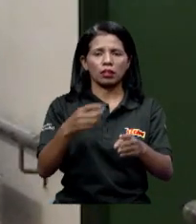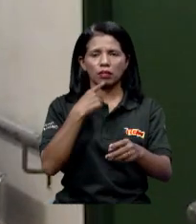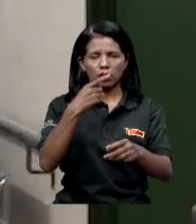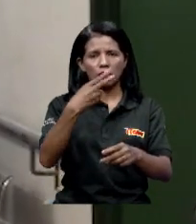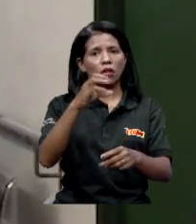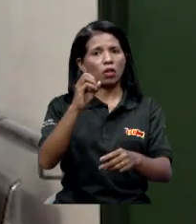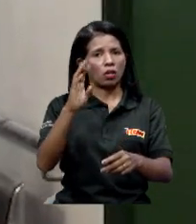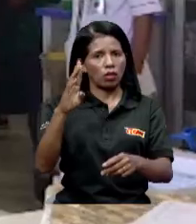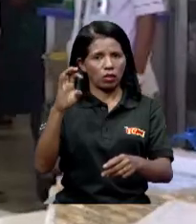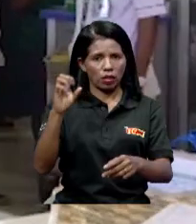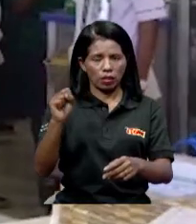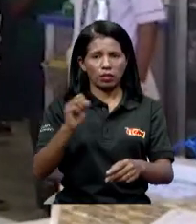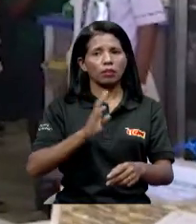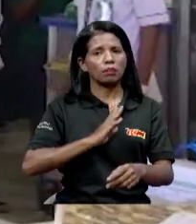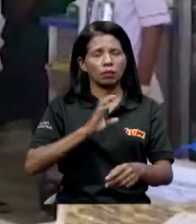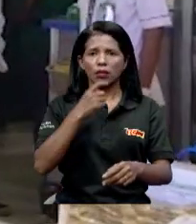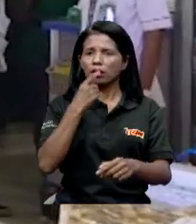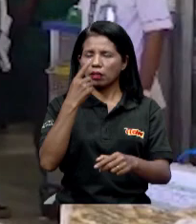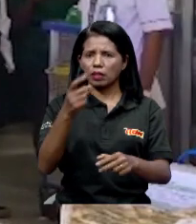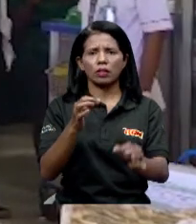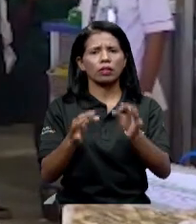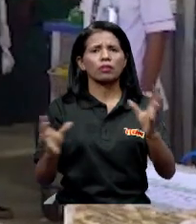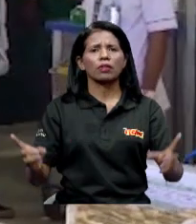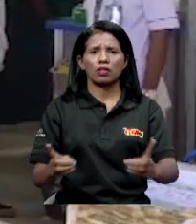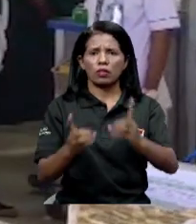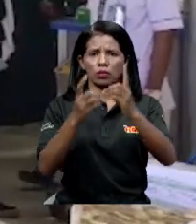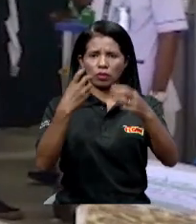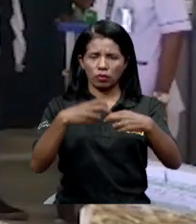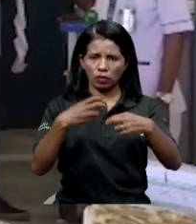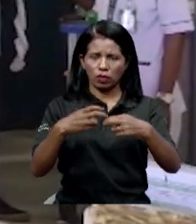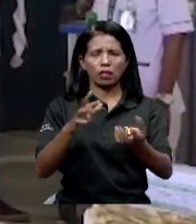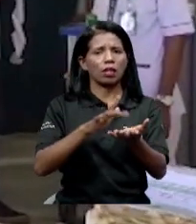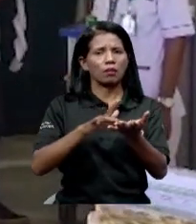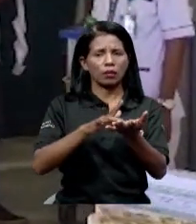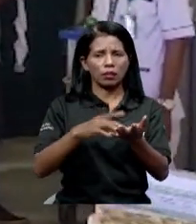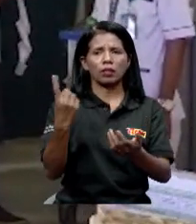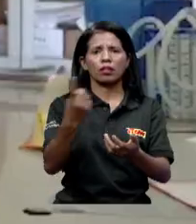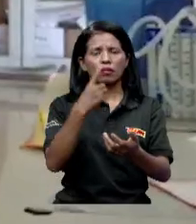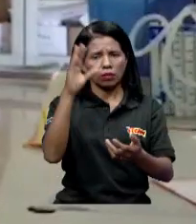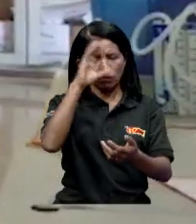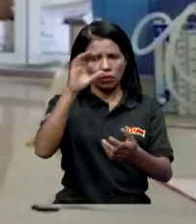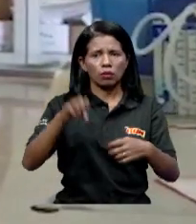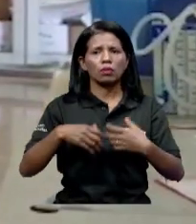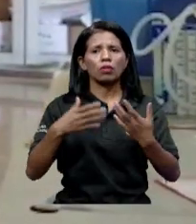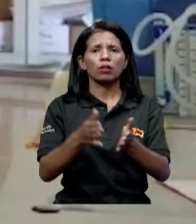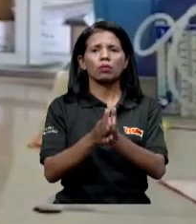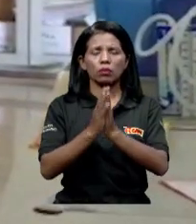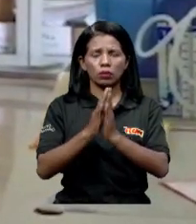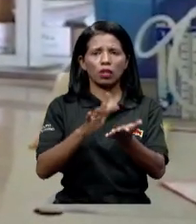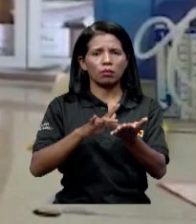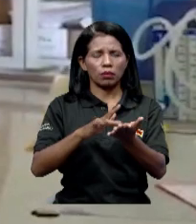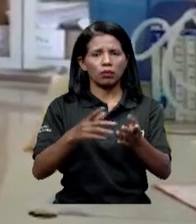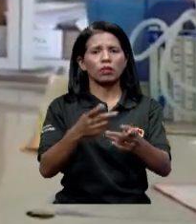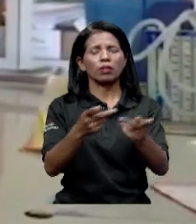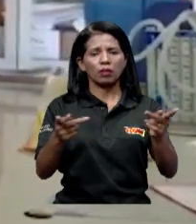Bacau, Claudino Simes informa, mesmo a sua dificuldade em Moruk, Horex na fatem buca meus ato russa em Moruk ba centro